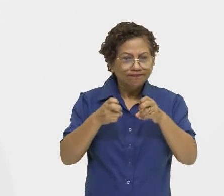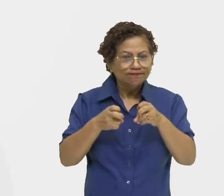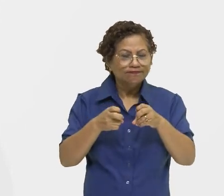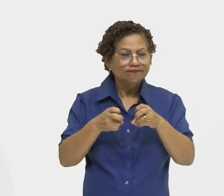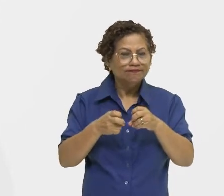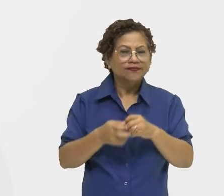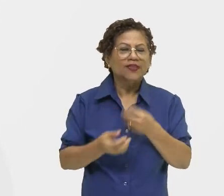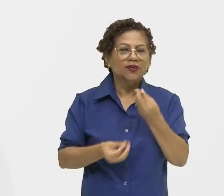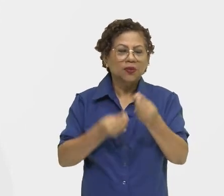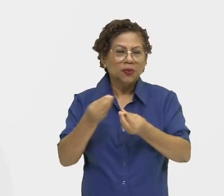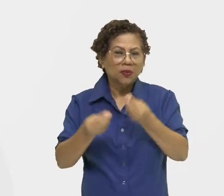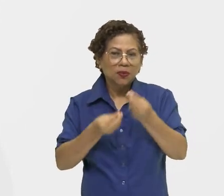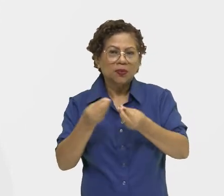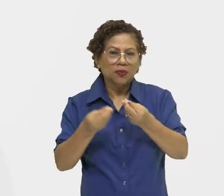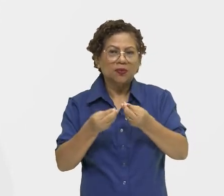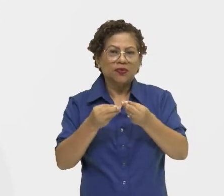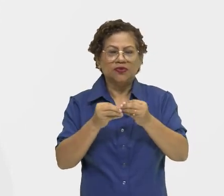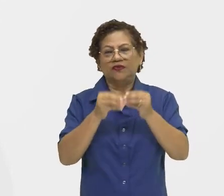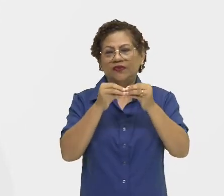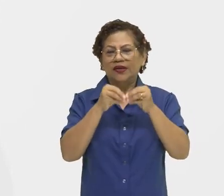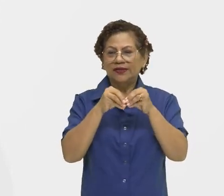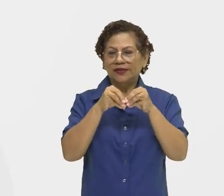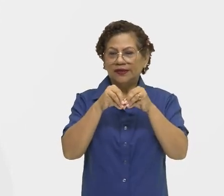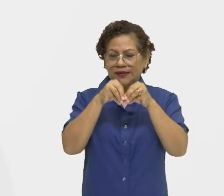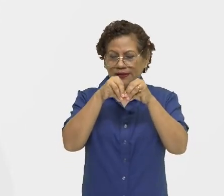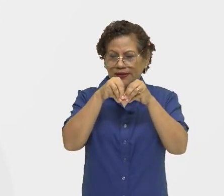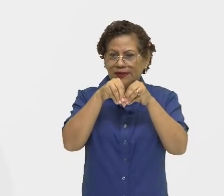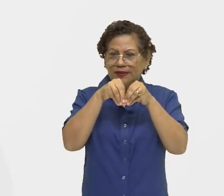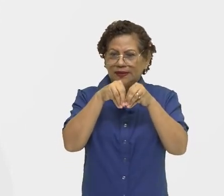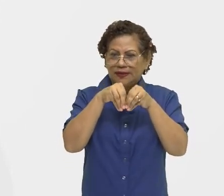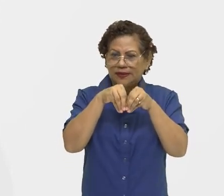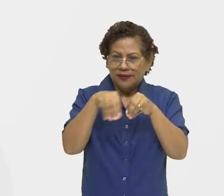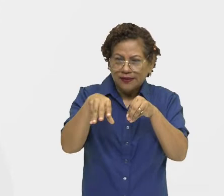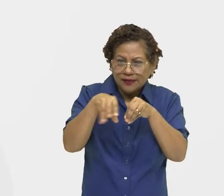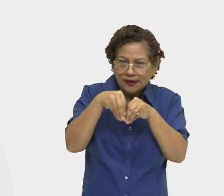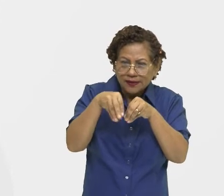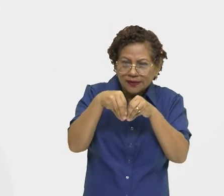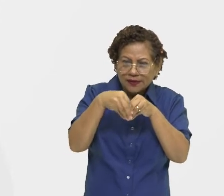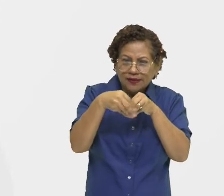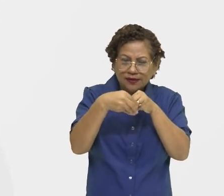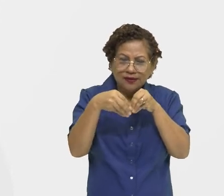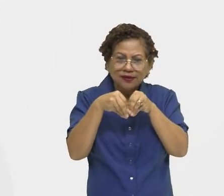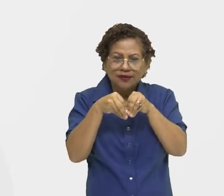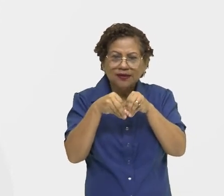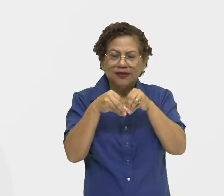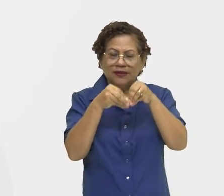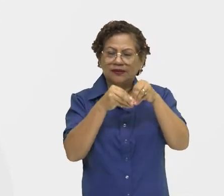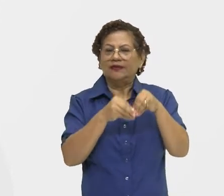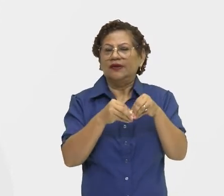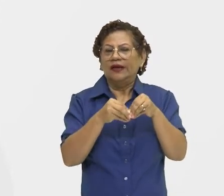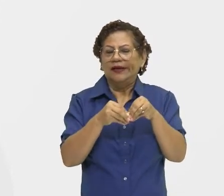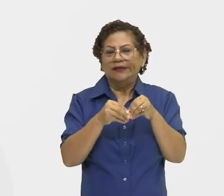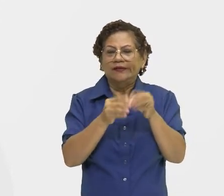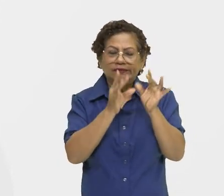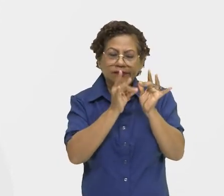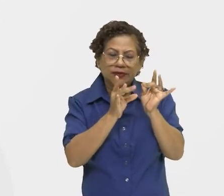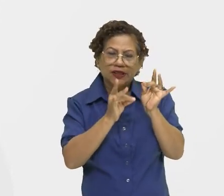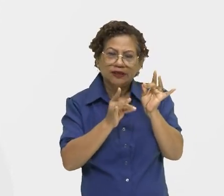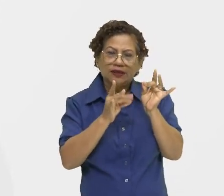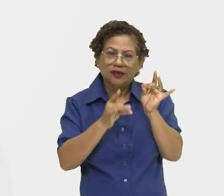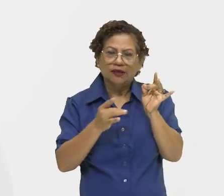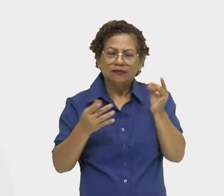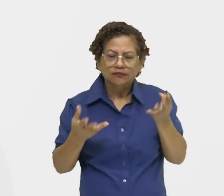É como se estivesse drapeada. Ele tem um cuidado, o artista grego ele tem um cuidado na sua